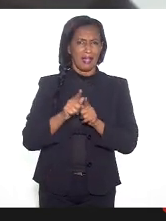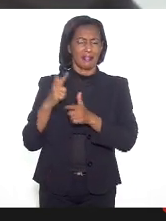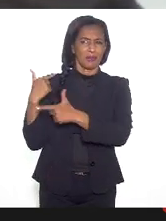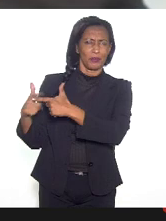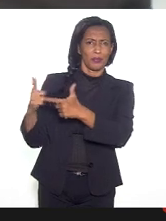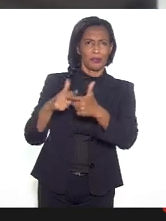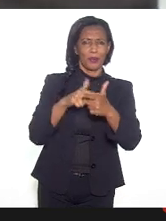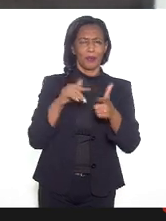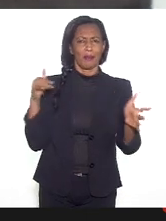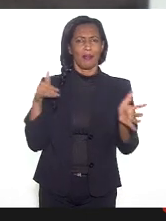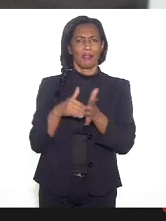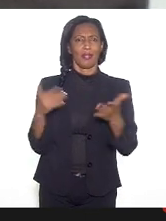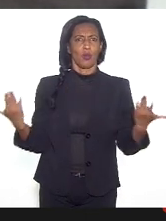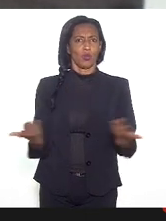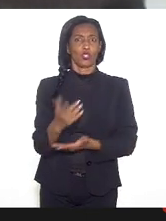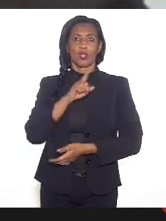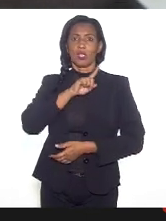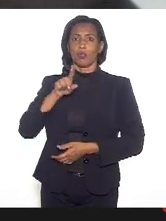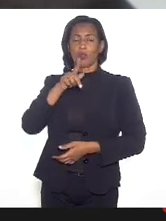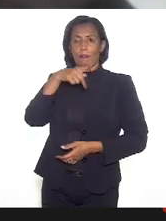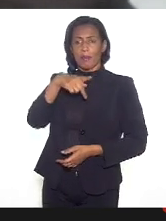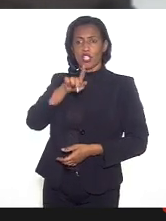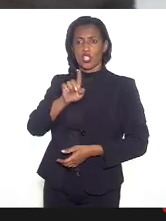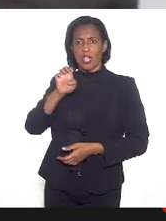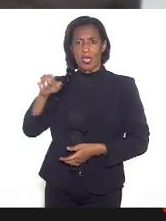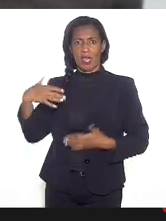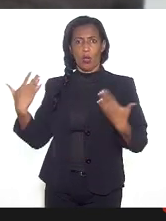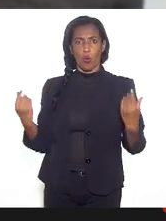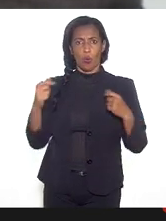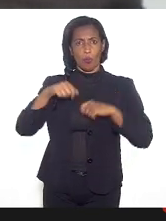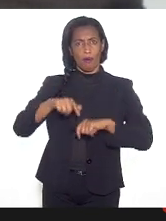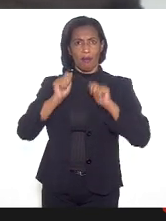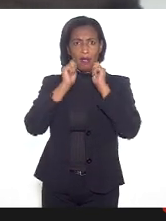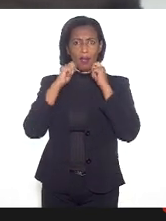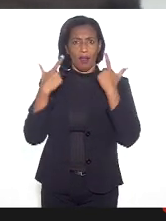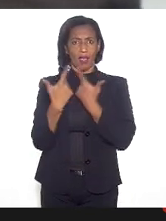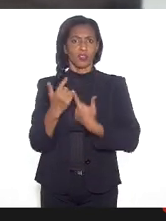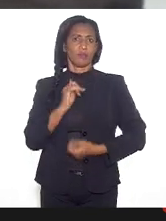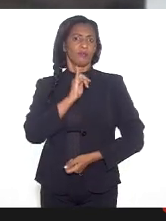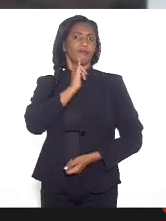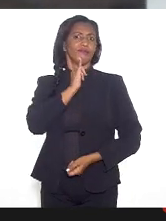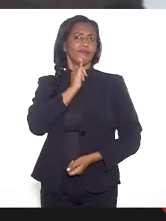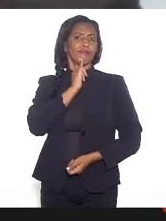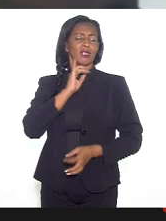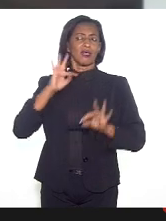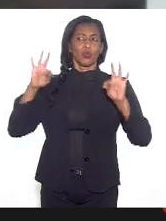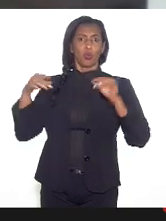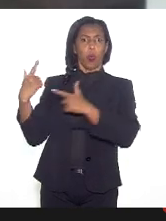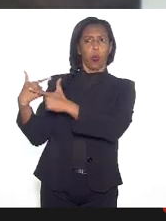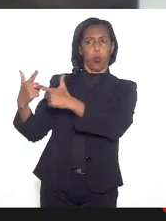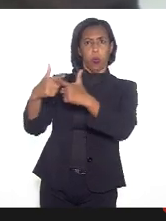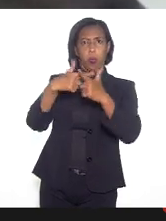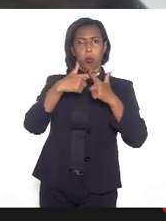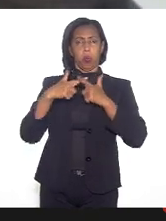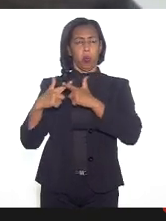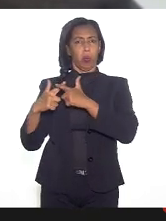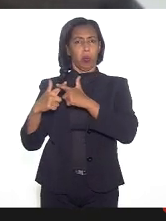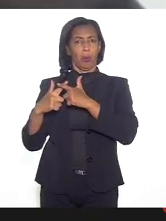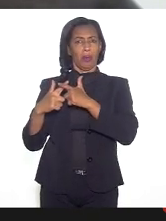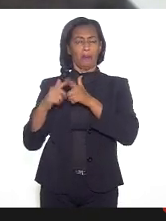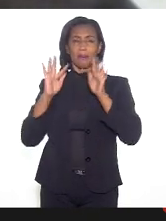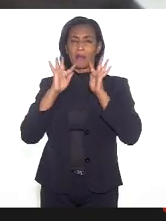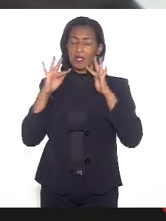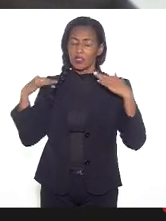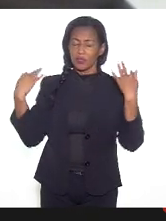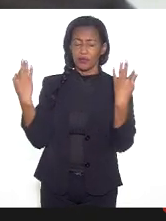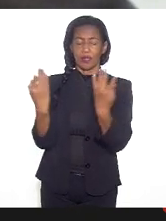trabalho, não só à PGE, como a esta casa, mas, infelizmente, trazendo tanto aborrecimento, desconforto para as